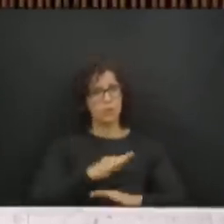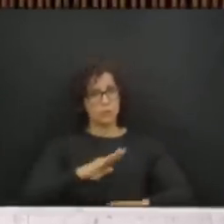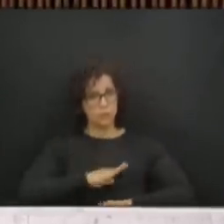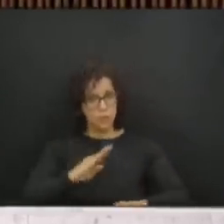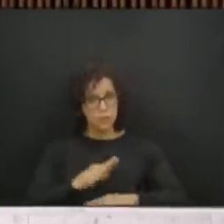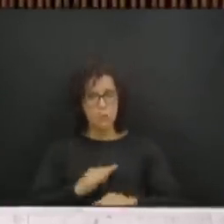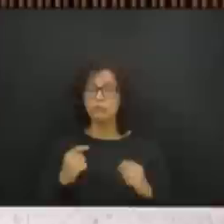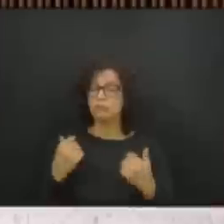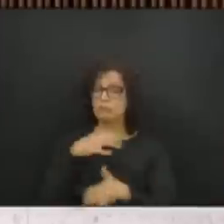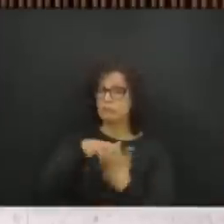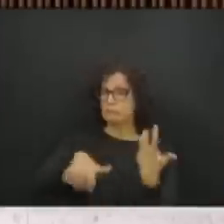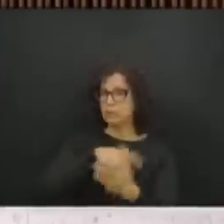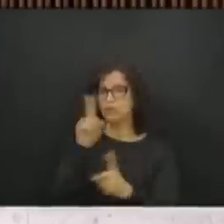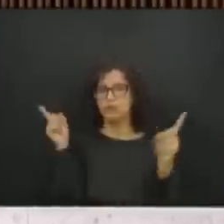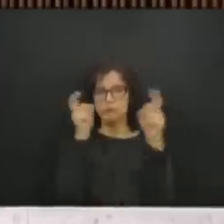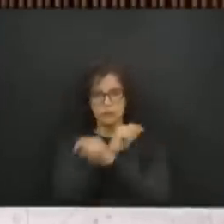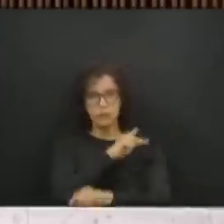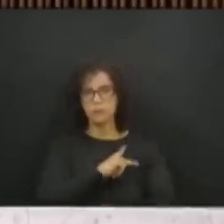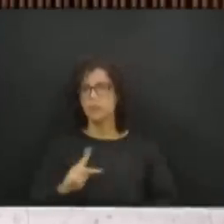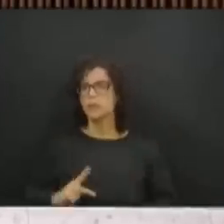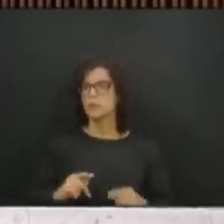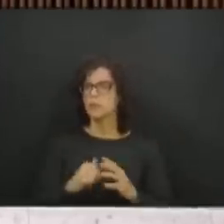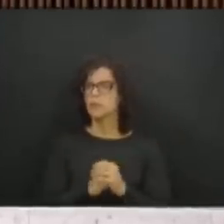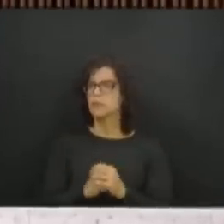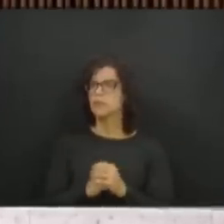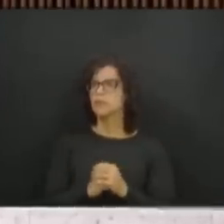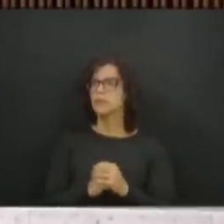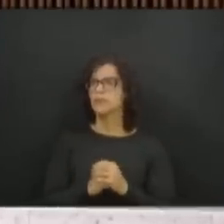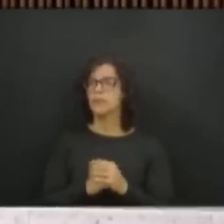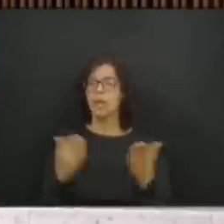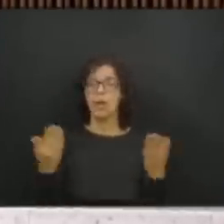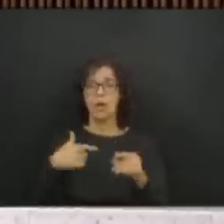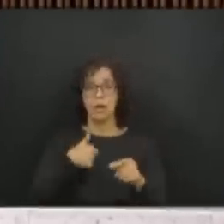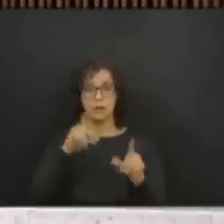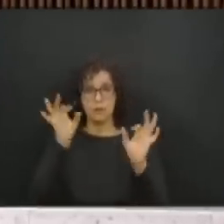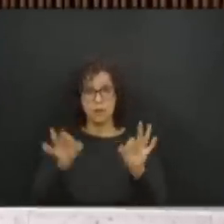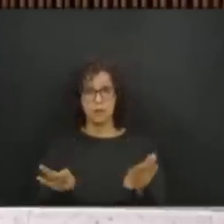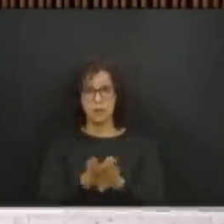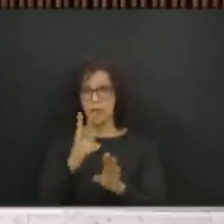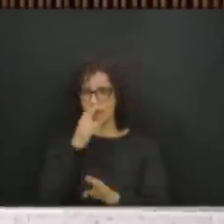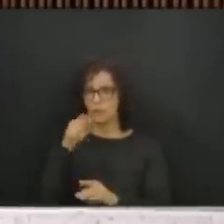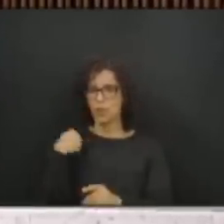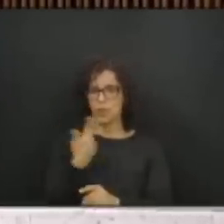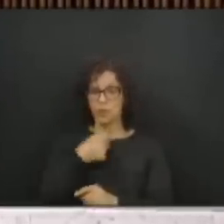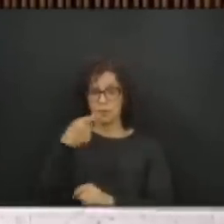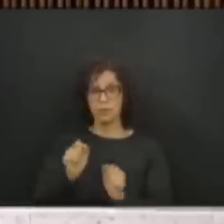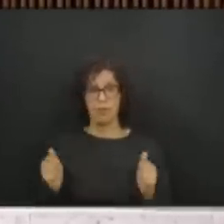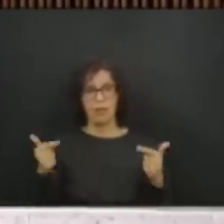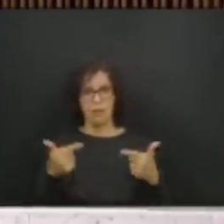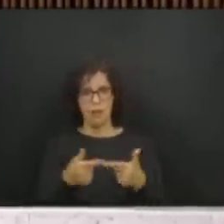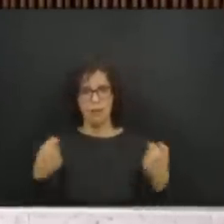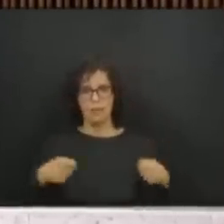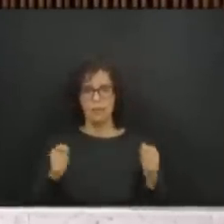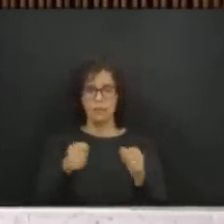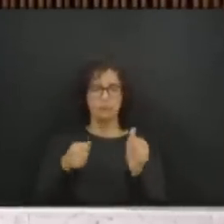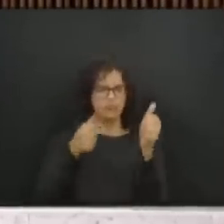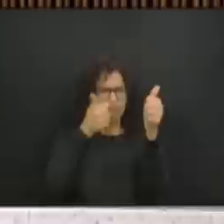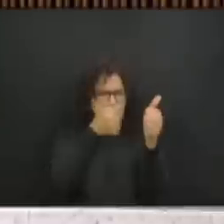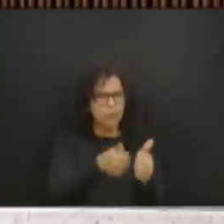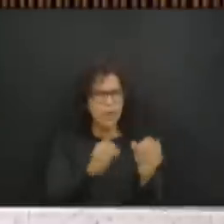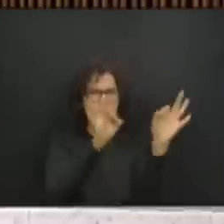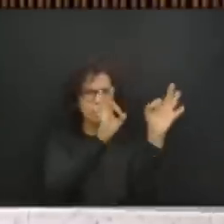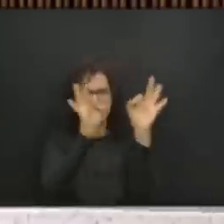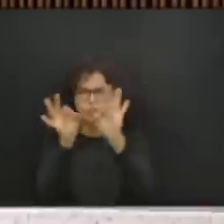muito caótica seu presente e que eu particularmente acho que nós aqui na Assembleia desativa temos que acompanhar